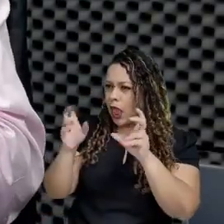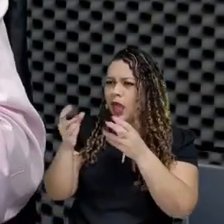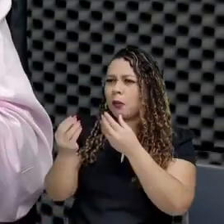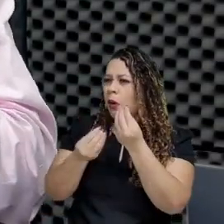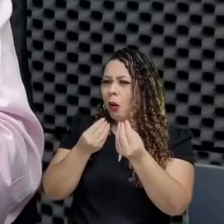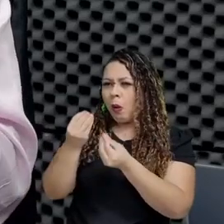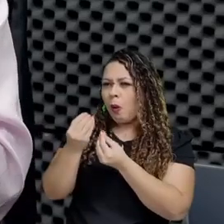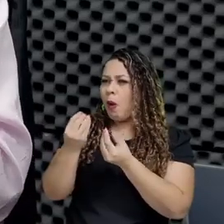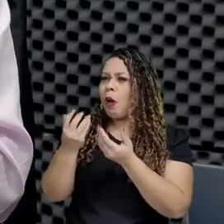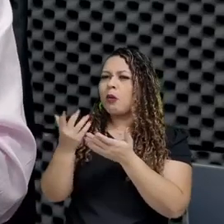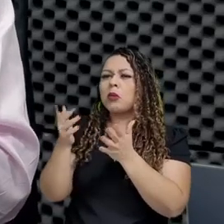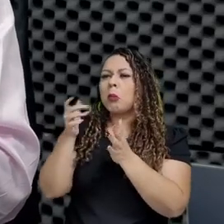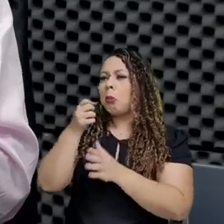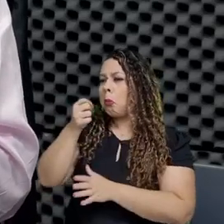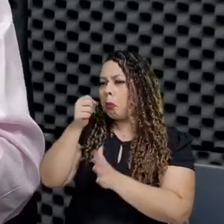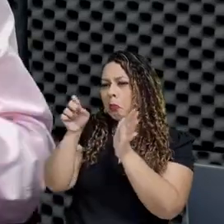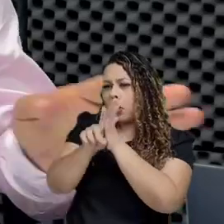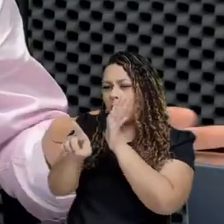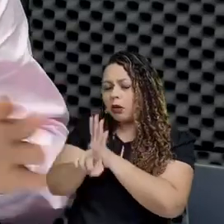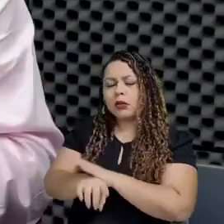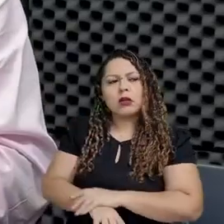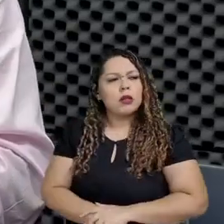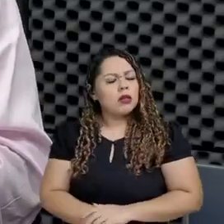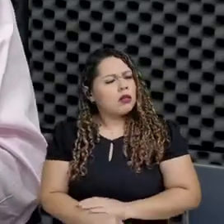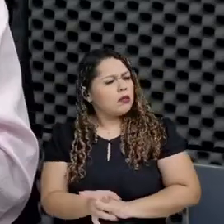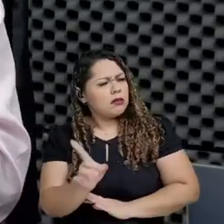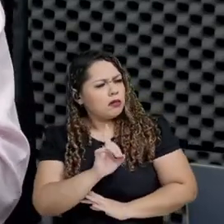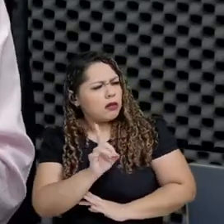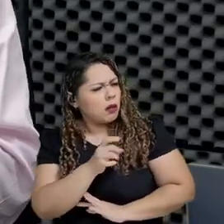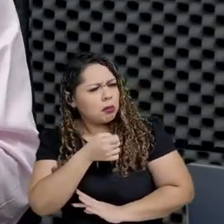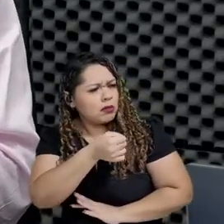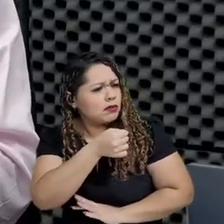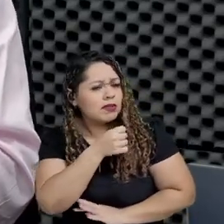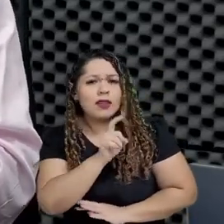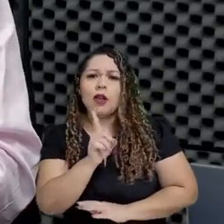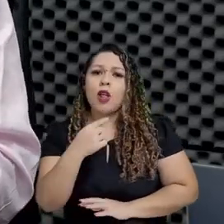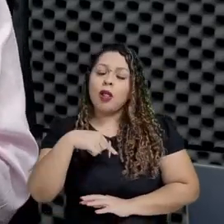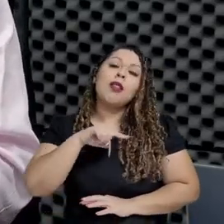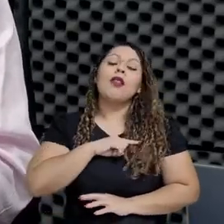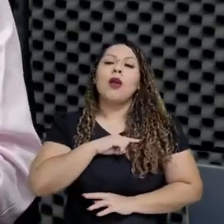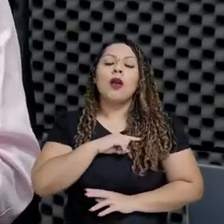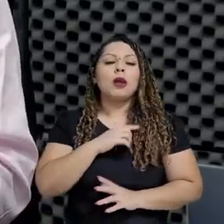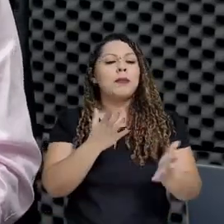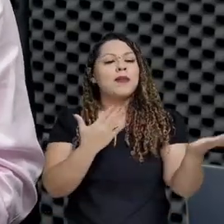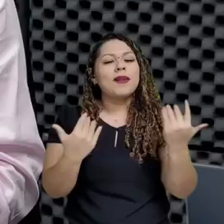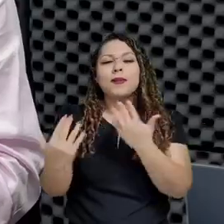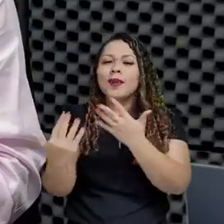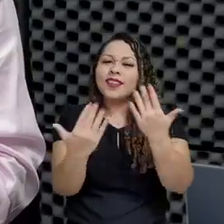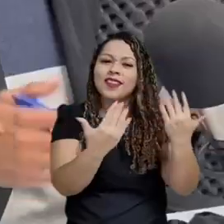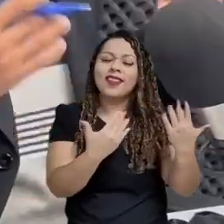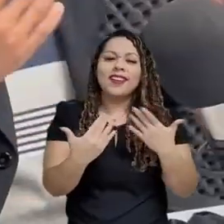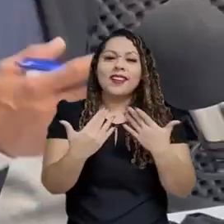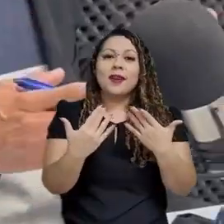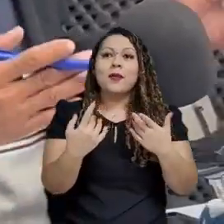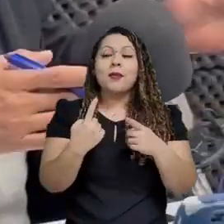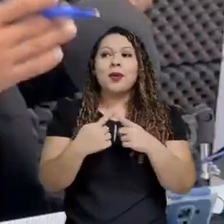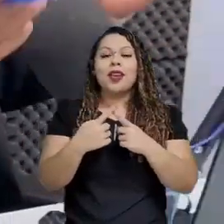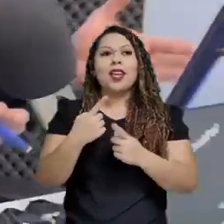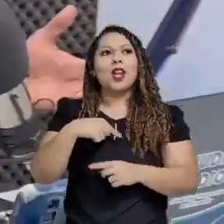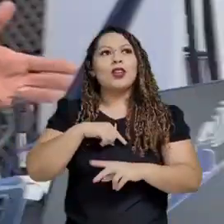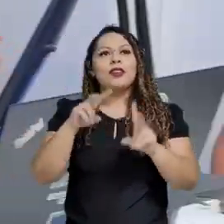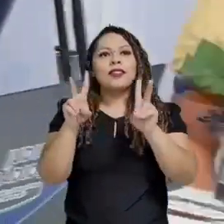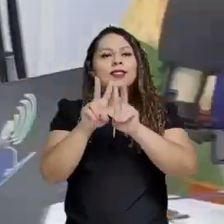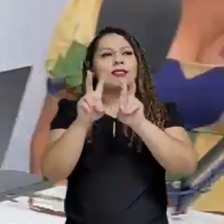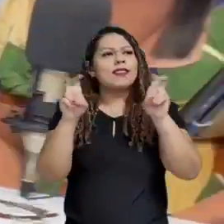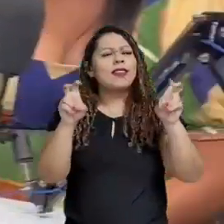tem um briefing aí da entrevista. Aí o Ricardo sempre diz assim: mas não é entrevista. A gente traz aqui para um bate-papo. Porque a gente trata